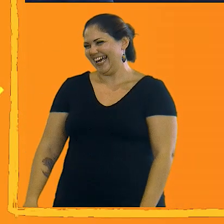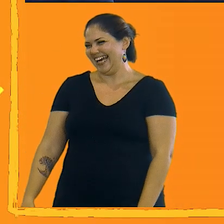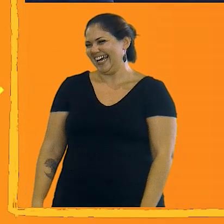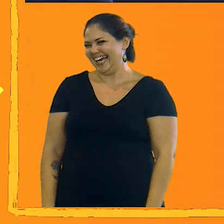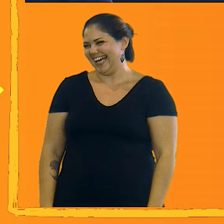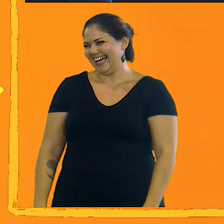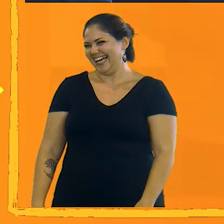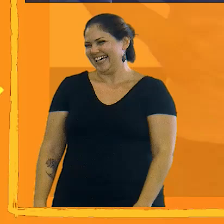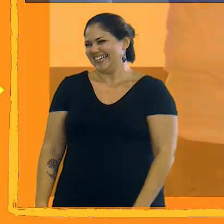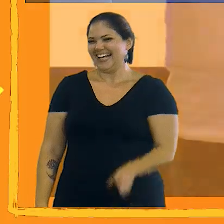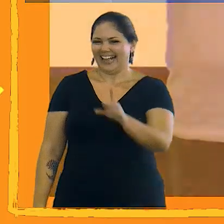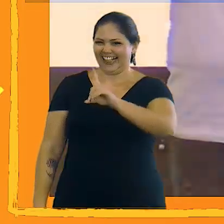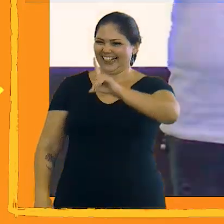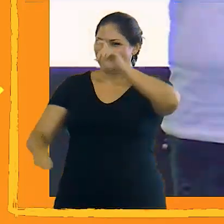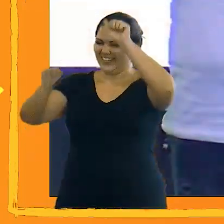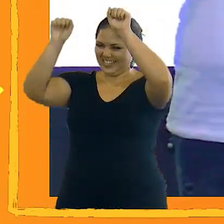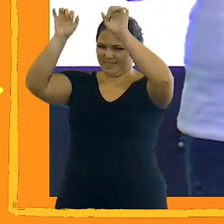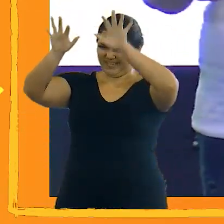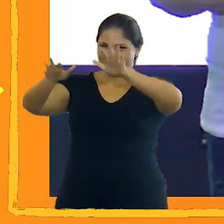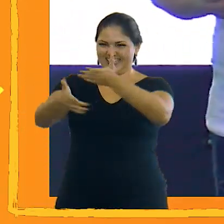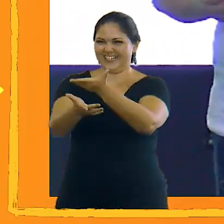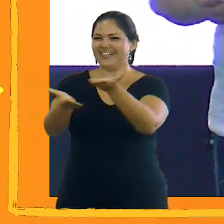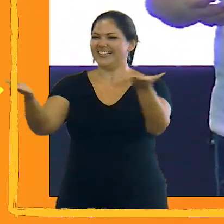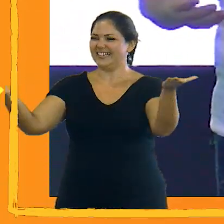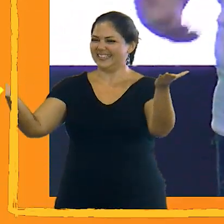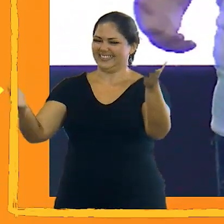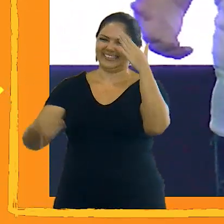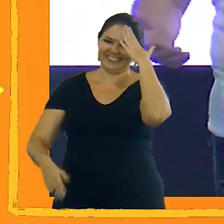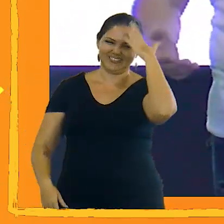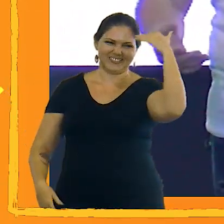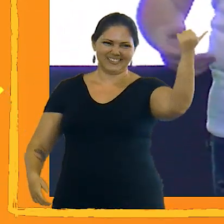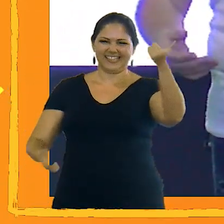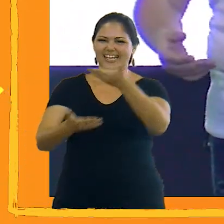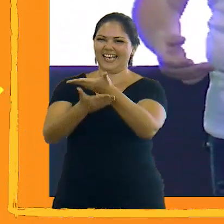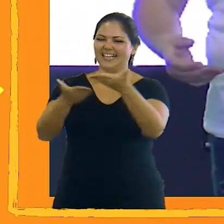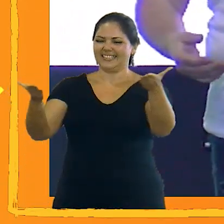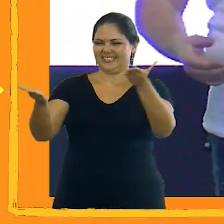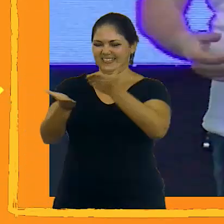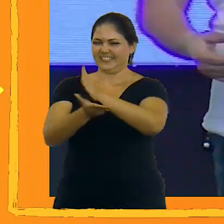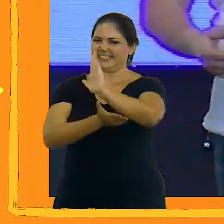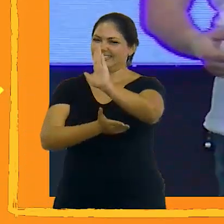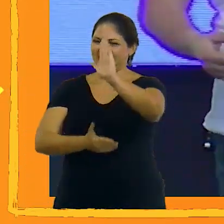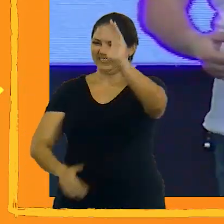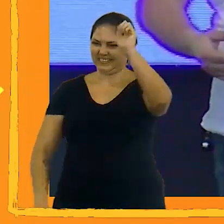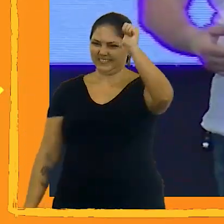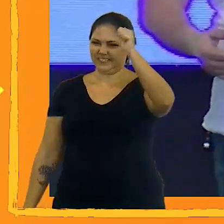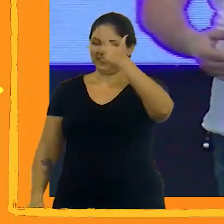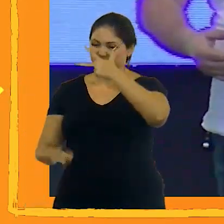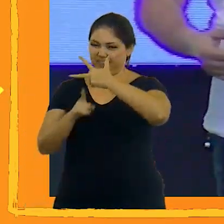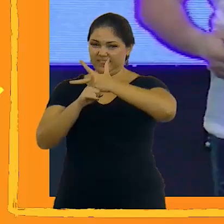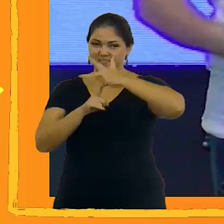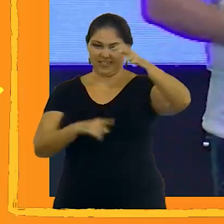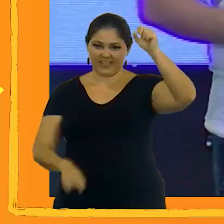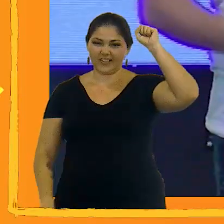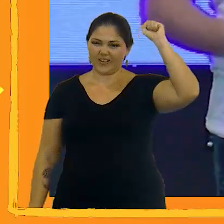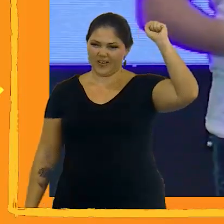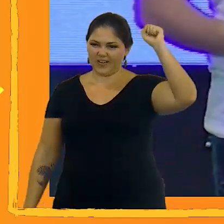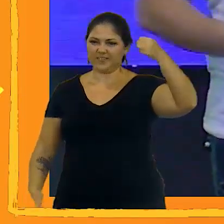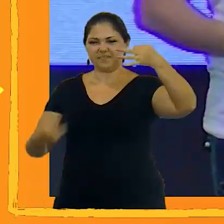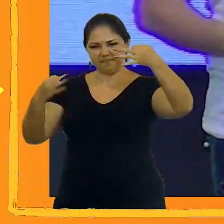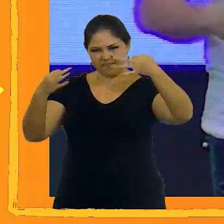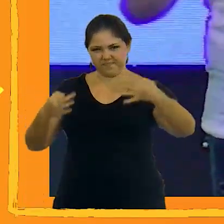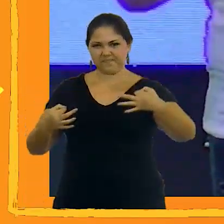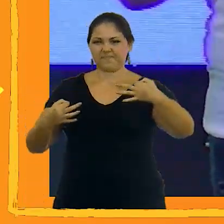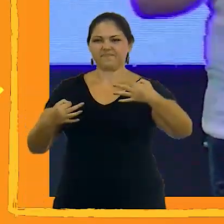todos tá e sucesso galera o primeiro passo para a vitória é a certeza de